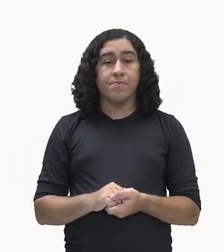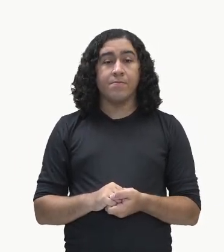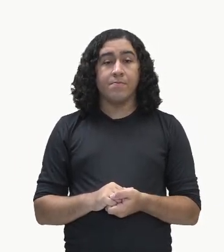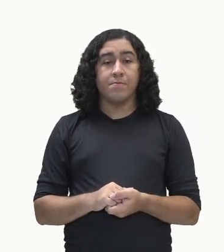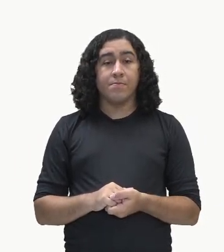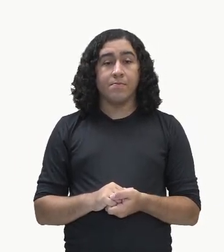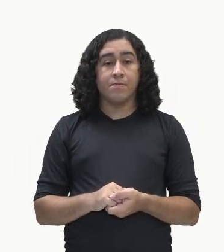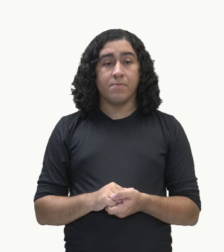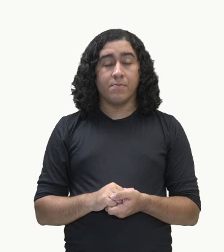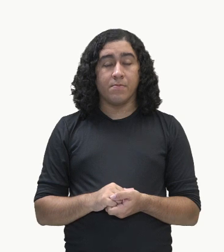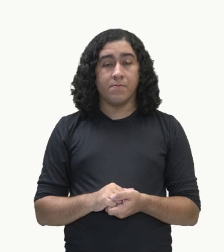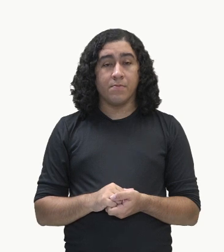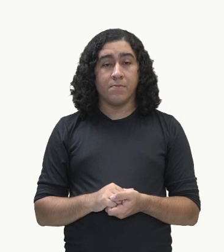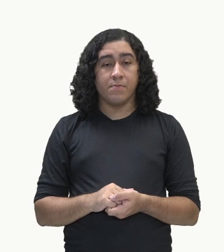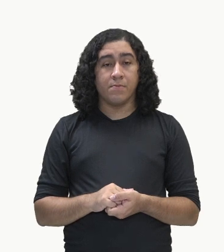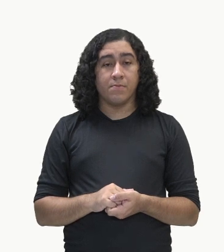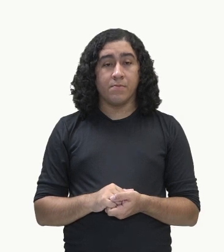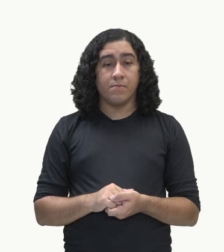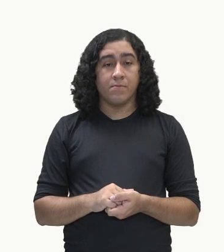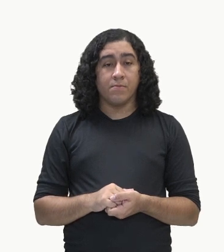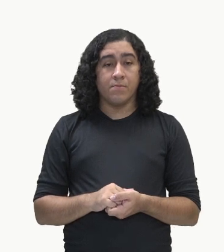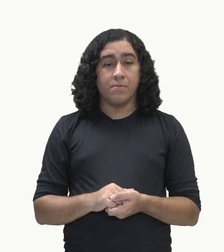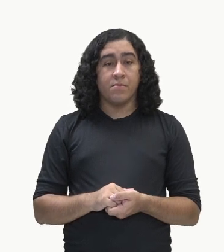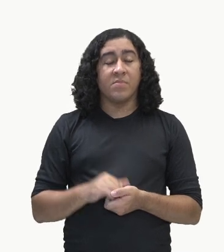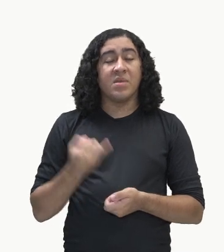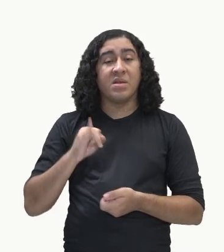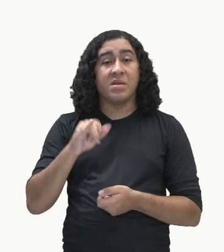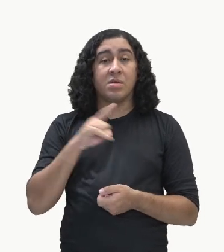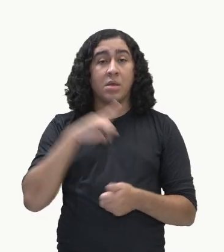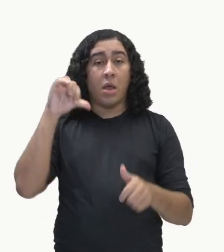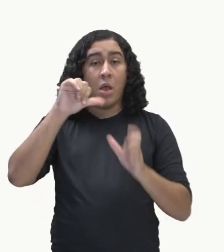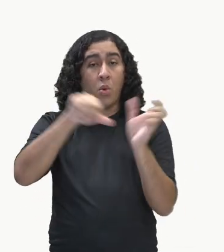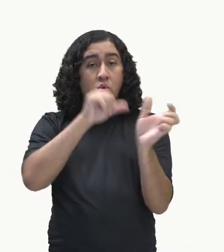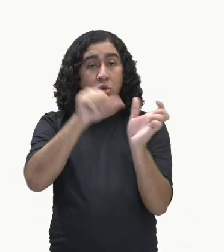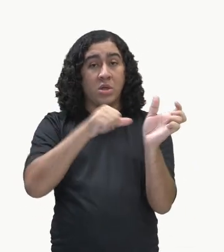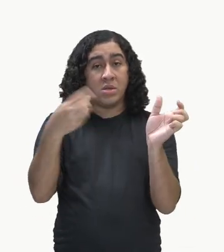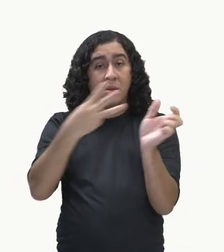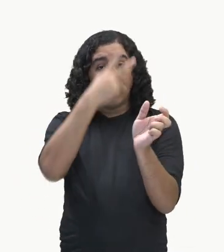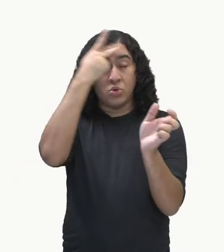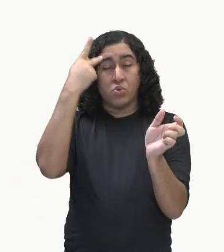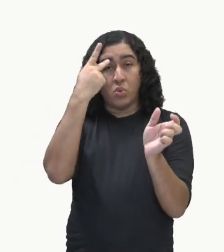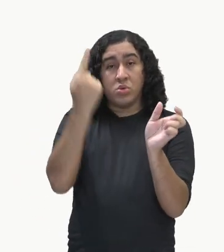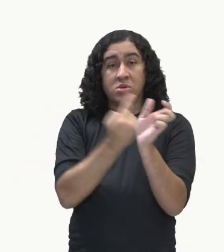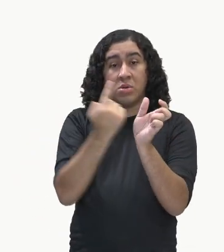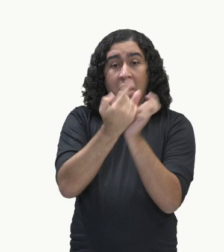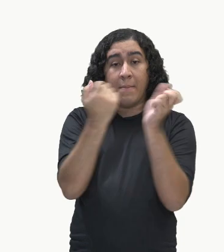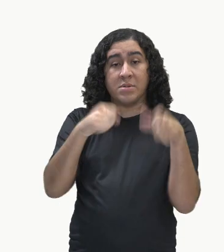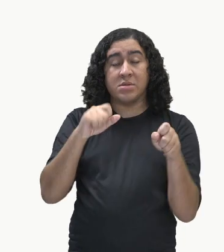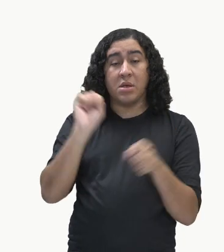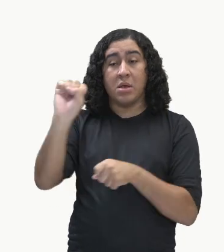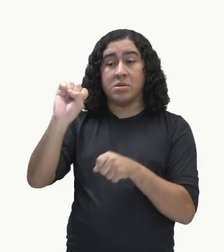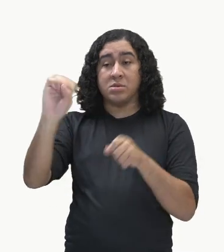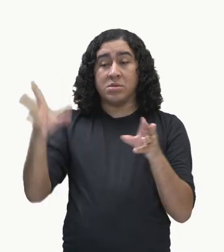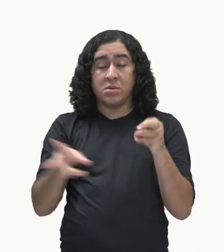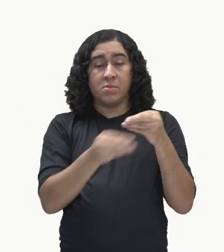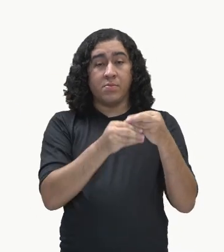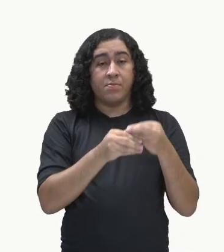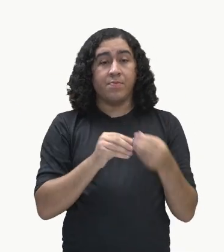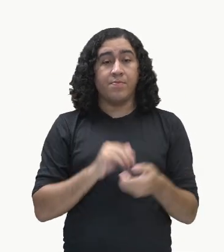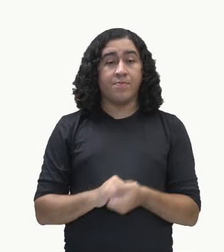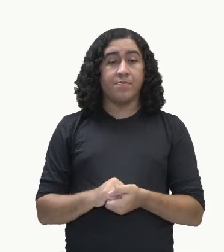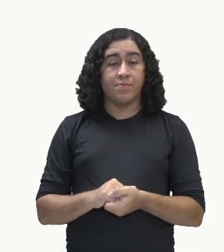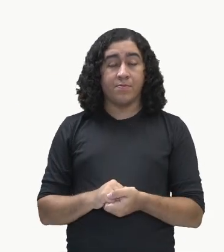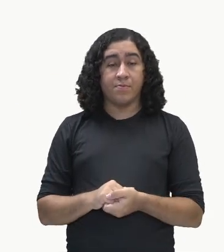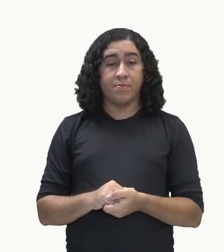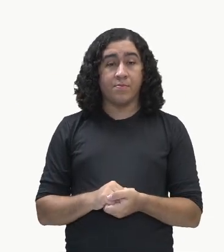verbo, sempre acrescido de S quando conjugado com terceira pessoa do singular. Segunda pessoa, né? You see, você